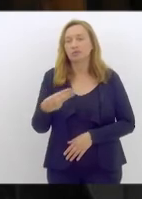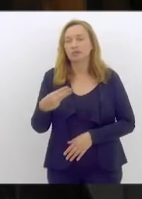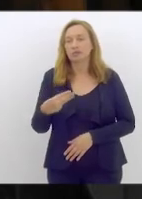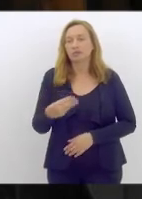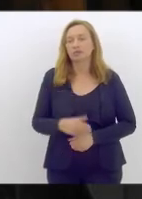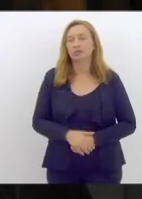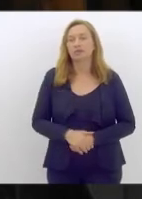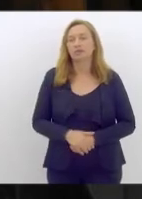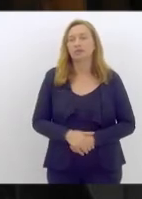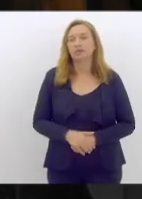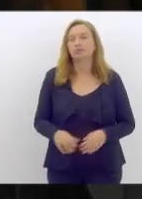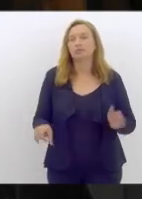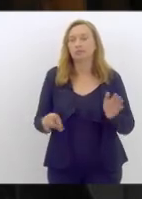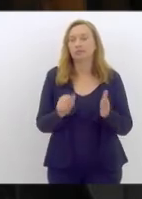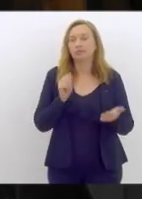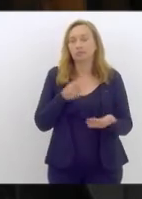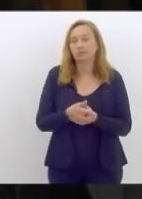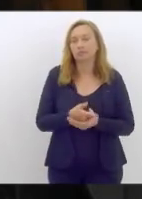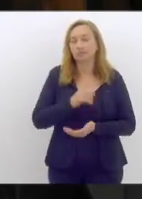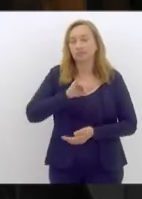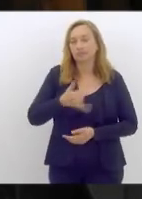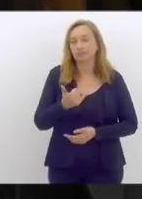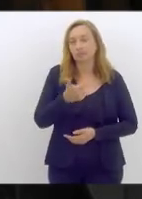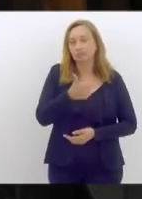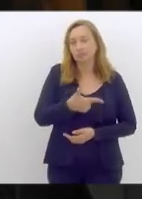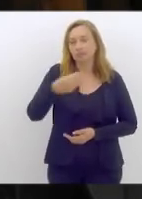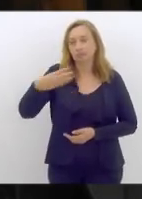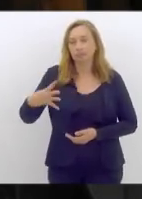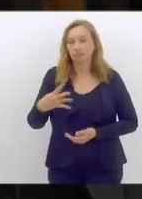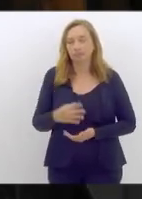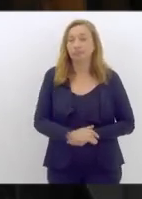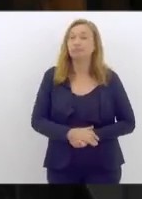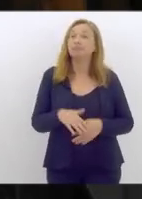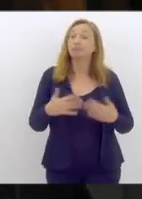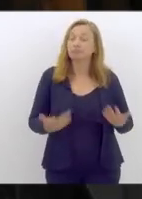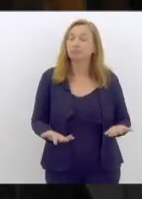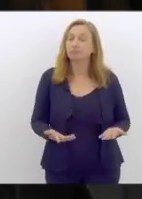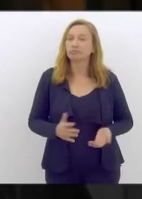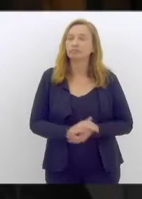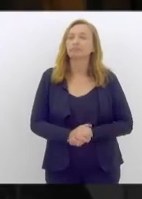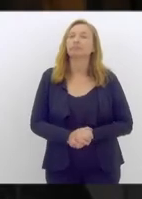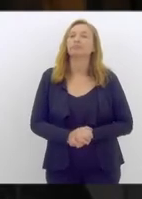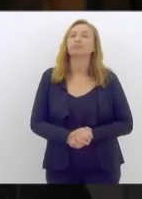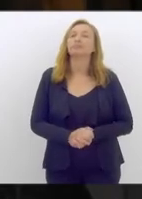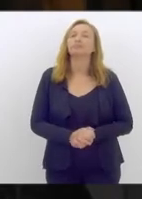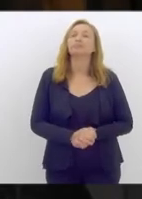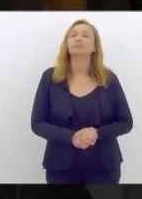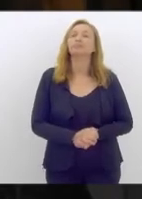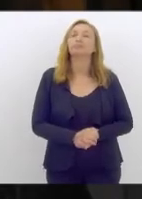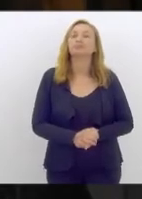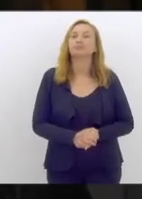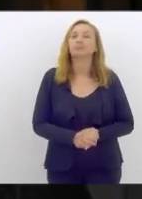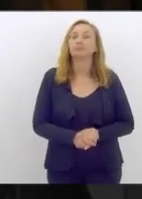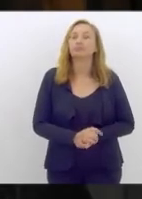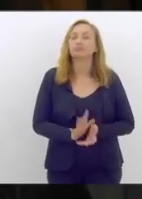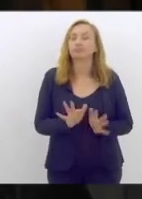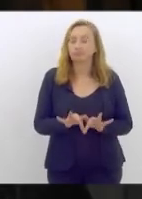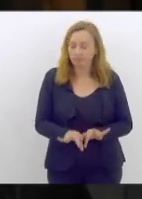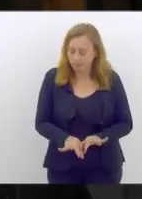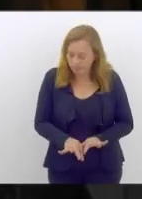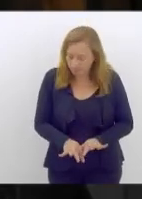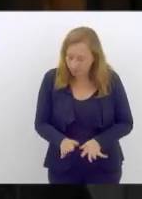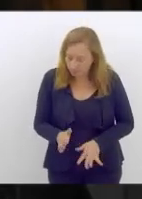terá que ser paga em janeiro de 24 dito isso termino